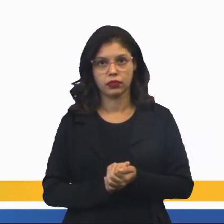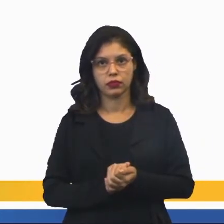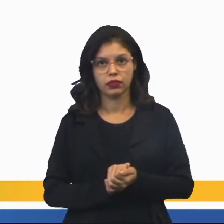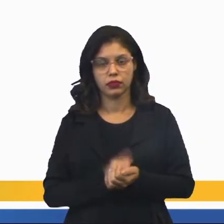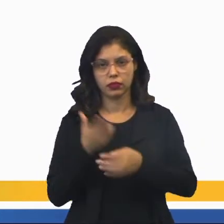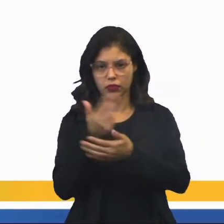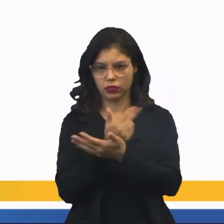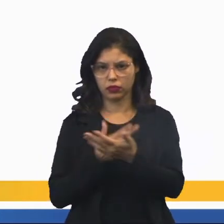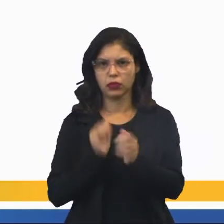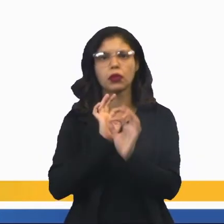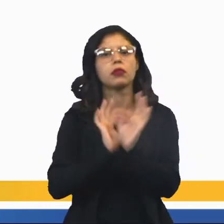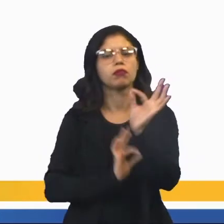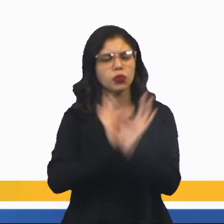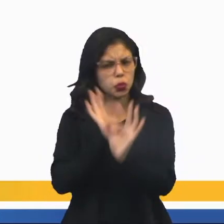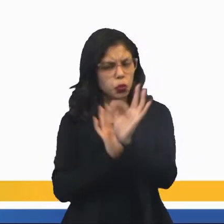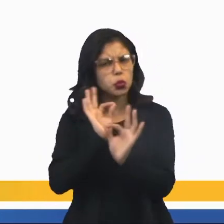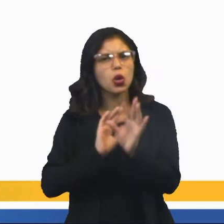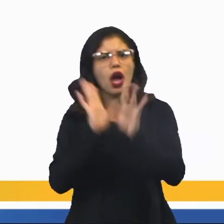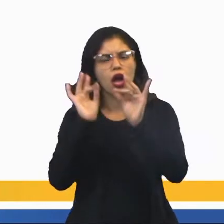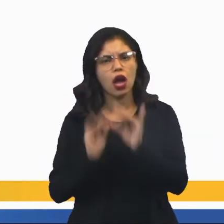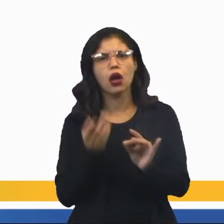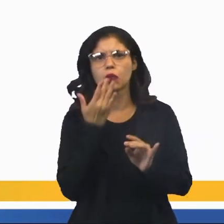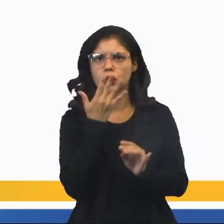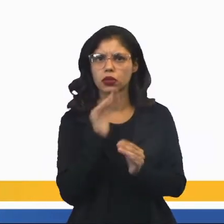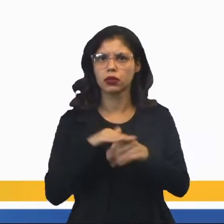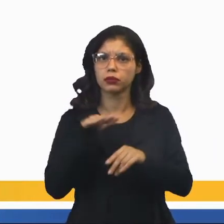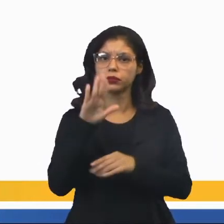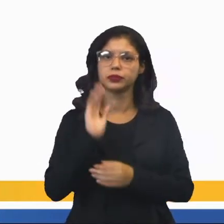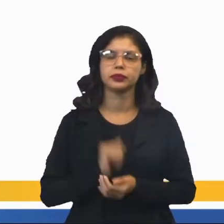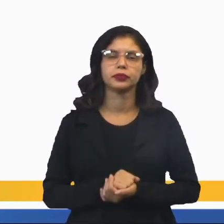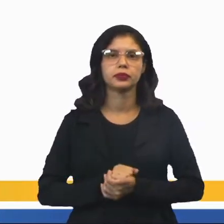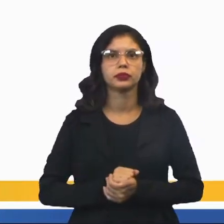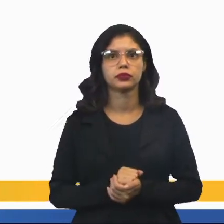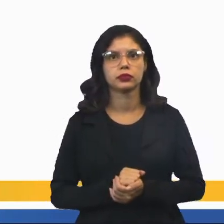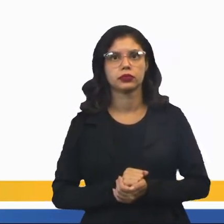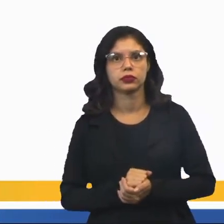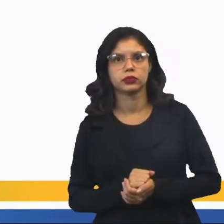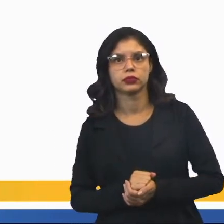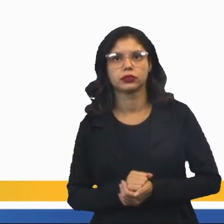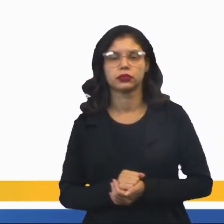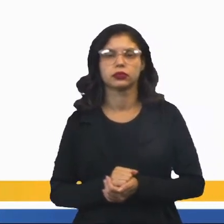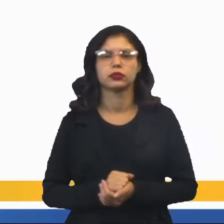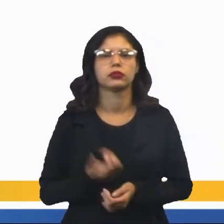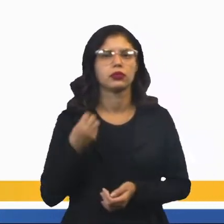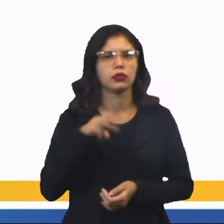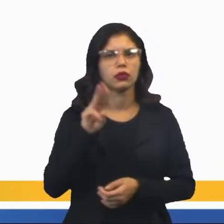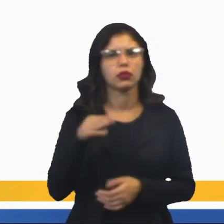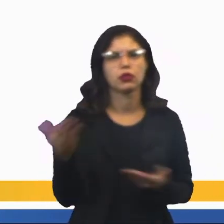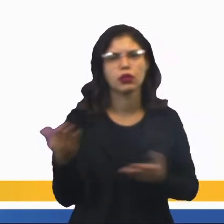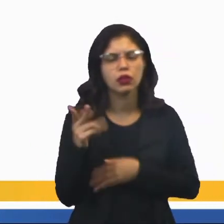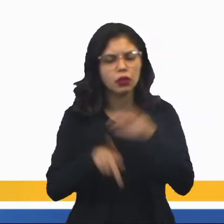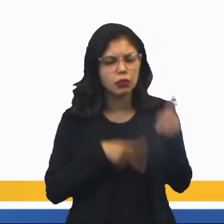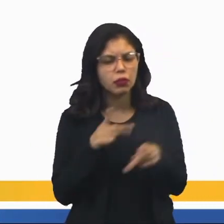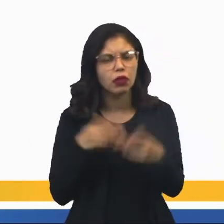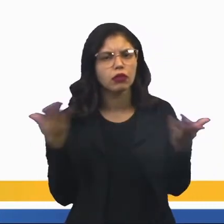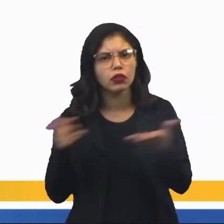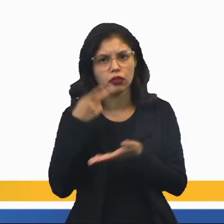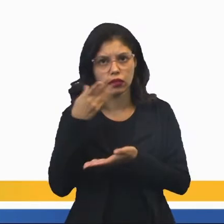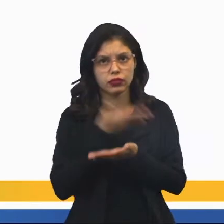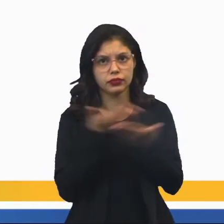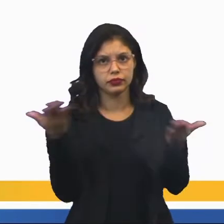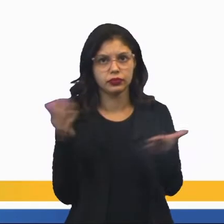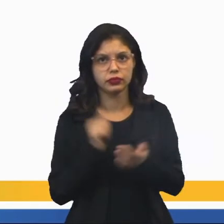desenhos bem mais geométricos, com um colorido a mais. E quem será que são esses povos que eu estou exemplificando para